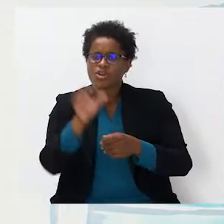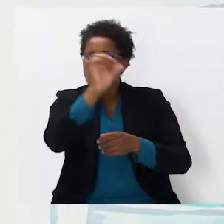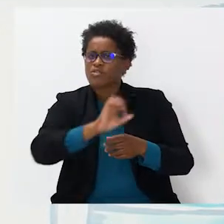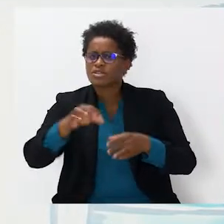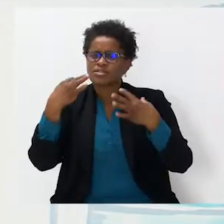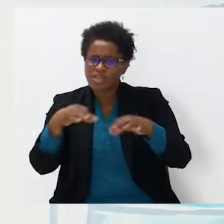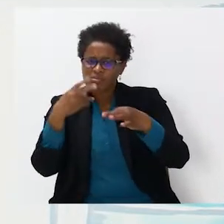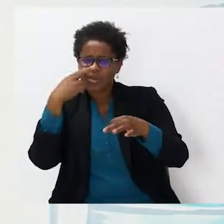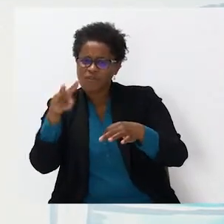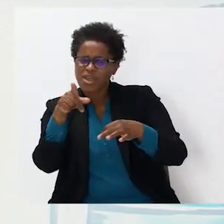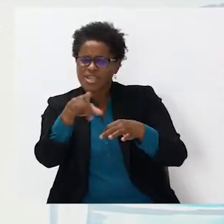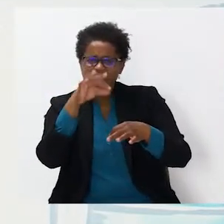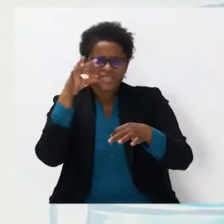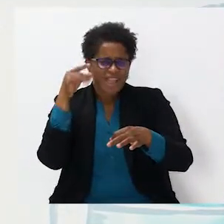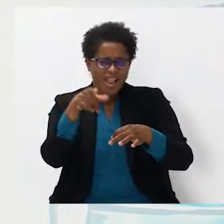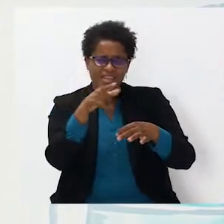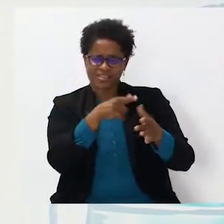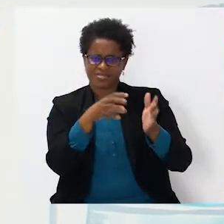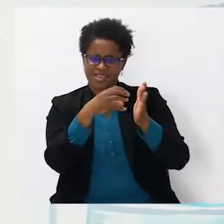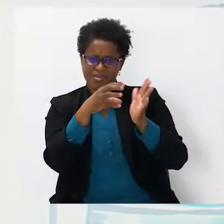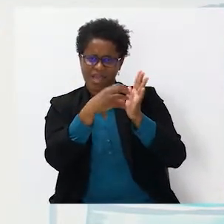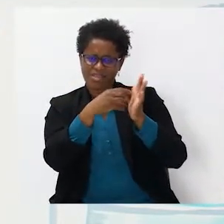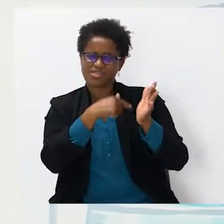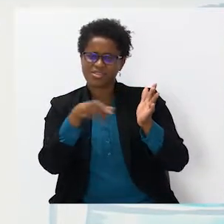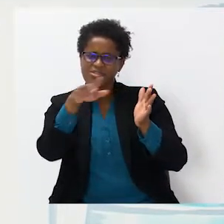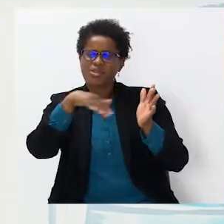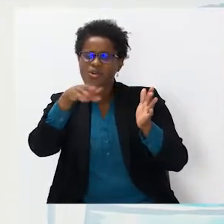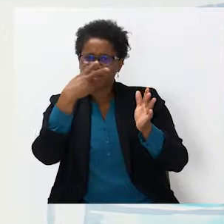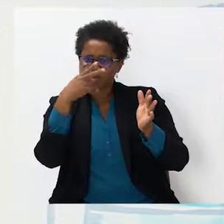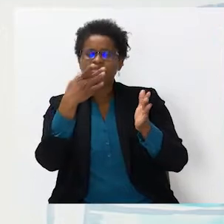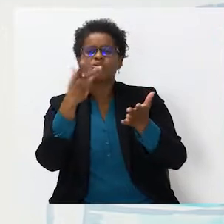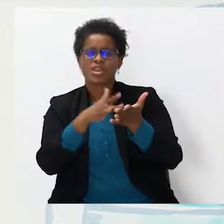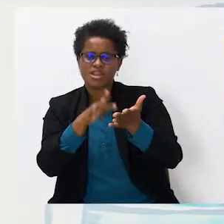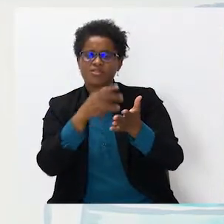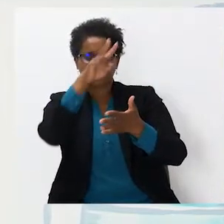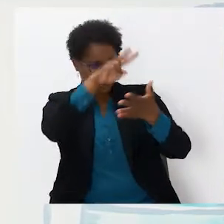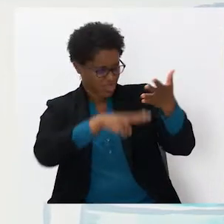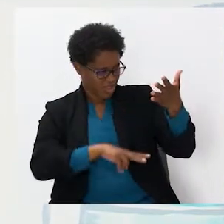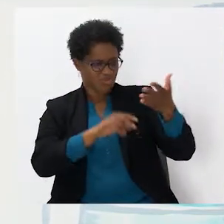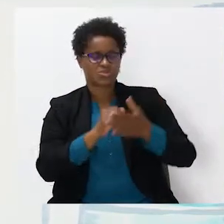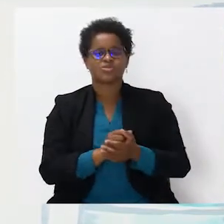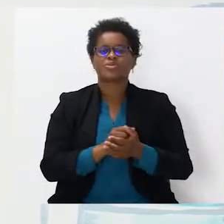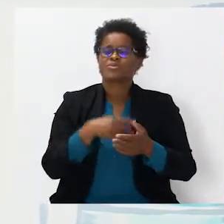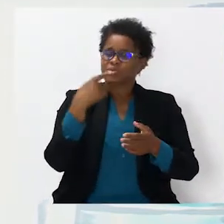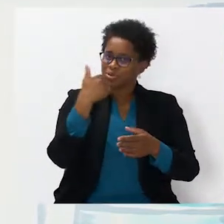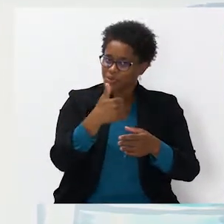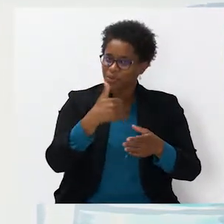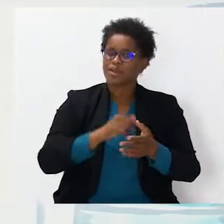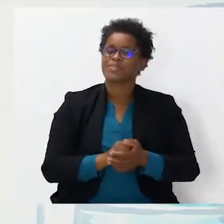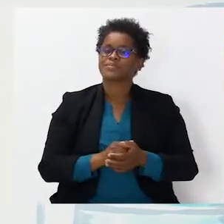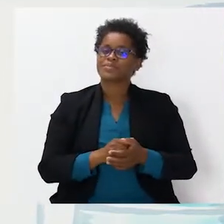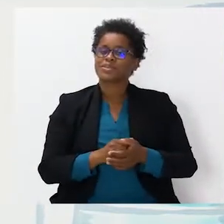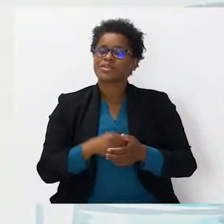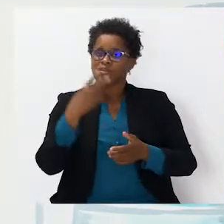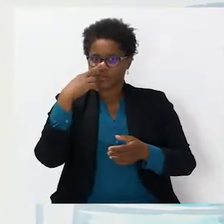costumam encontrar estes sinais? No livro, nos textos. Muito bem!